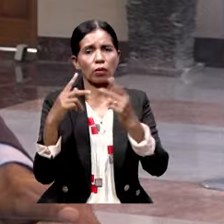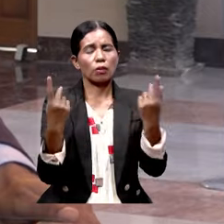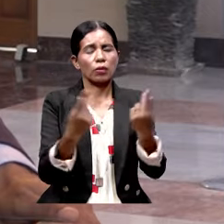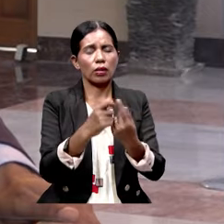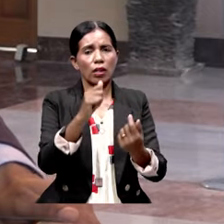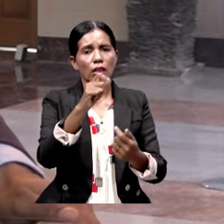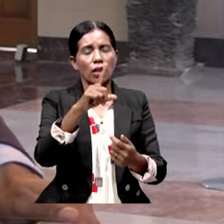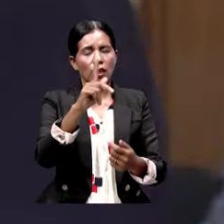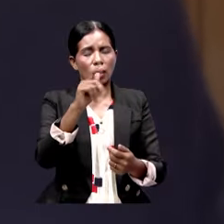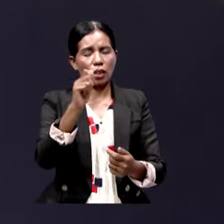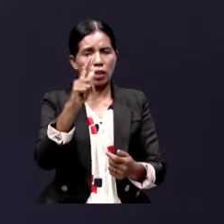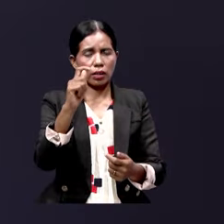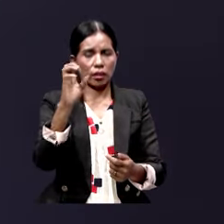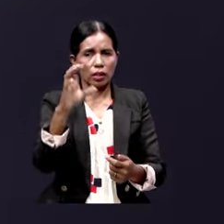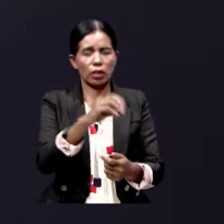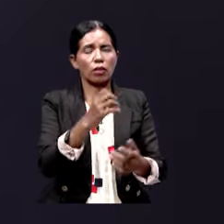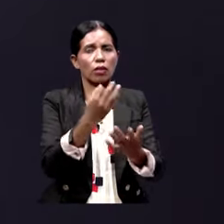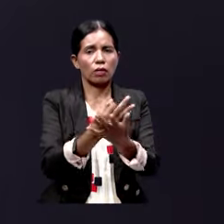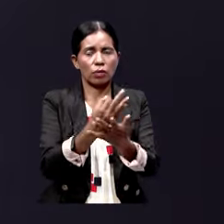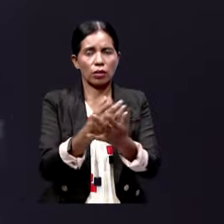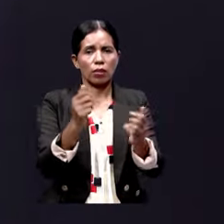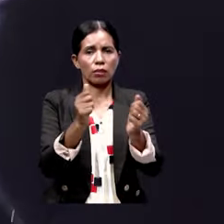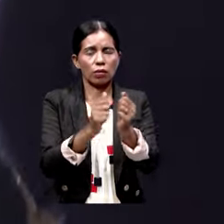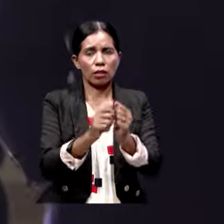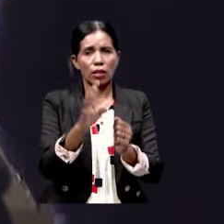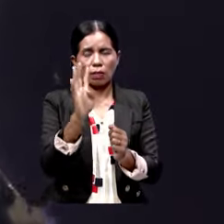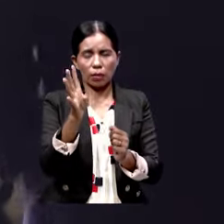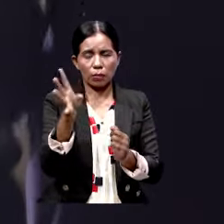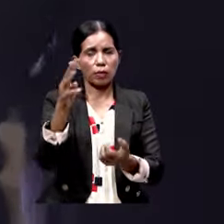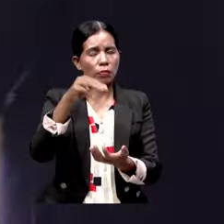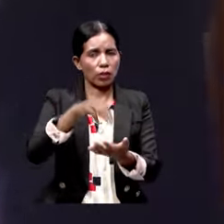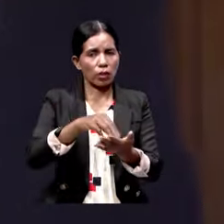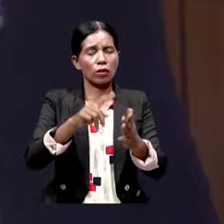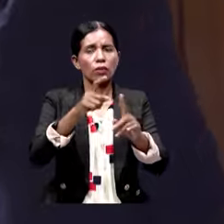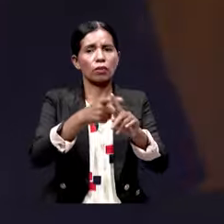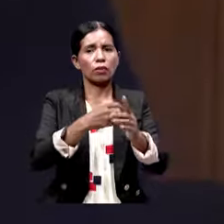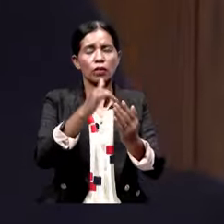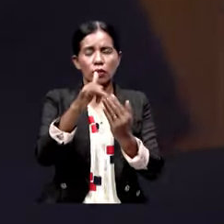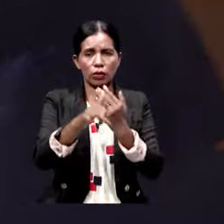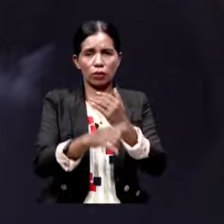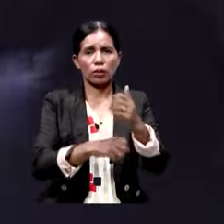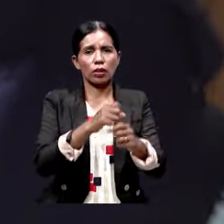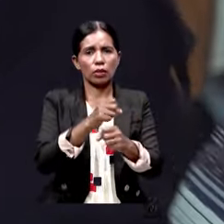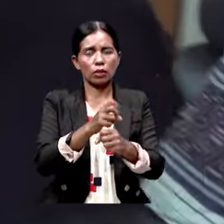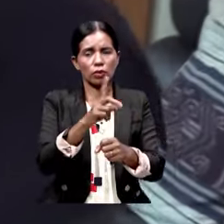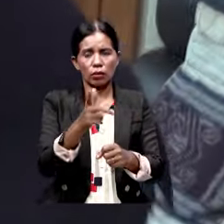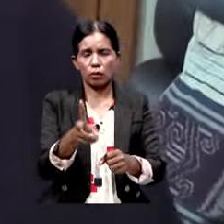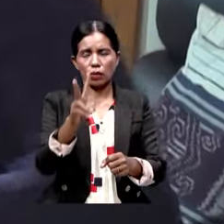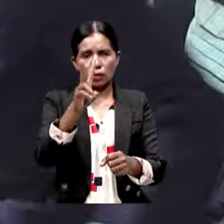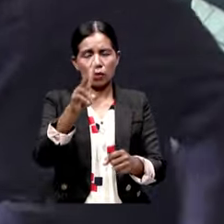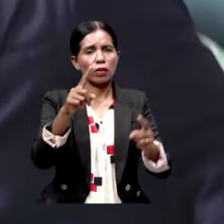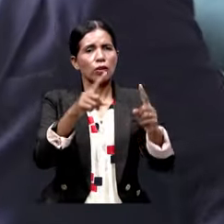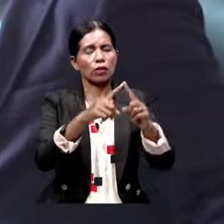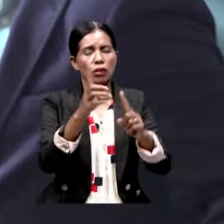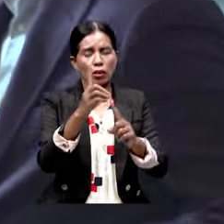Alcatel Submarine Network, o orçamento besik tokon hat nulu, o duração na Rússia Fulan Julho, tinang riuroran resin rua, tolorong tolu